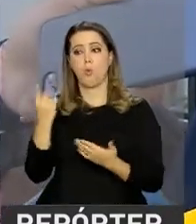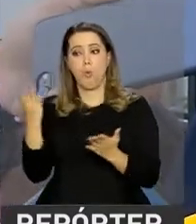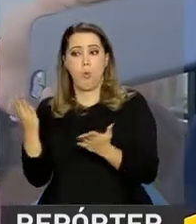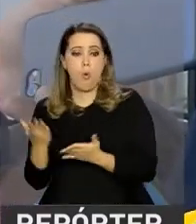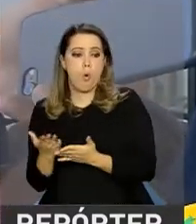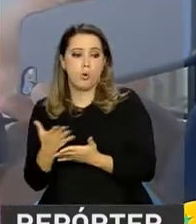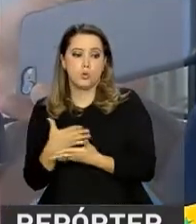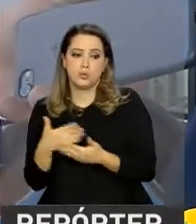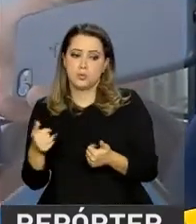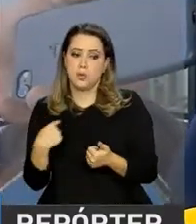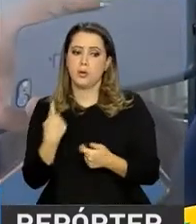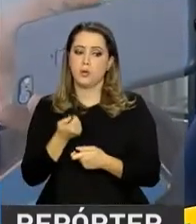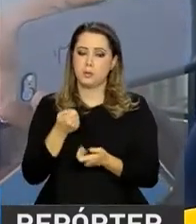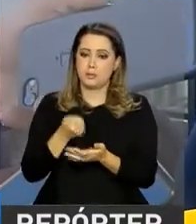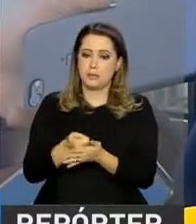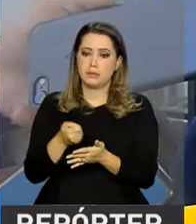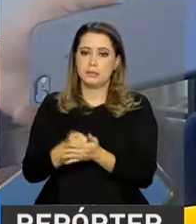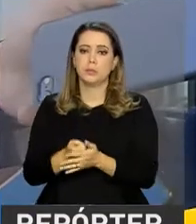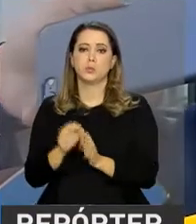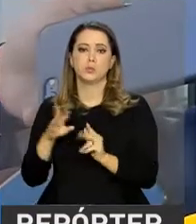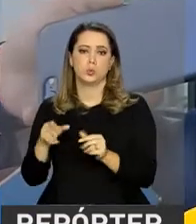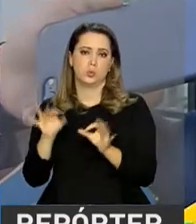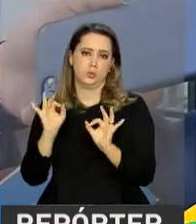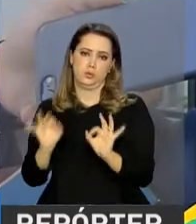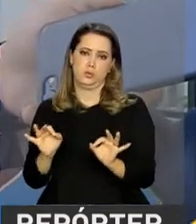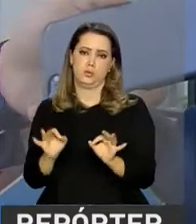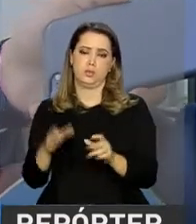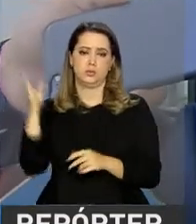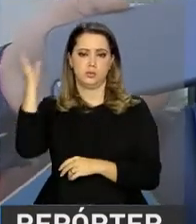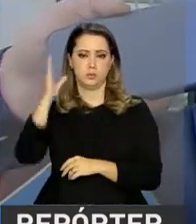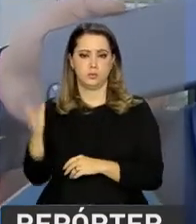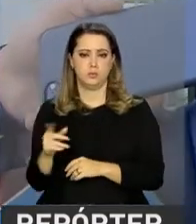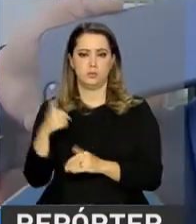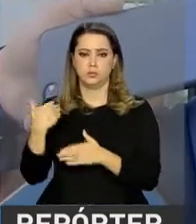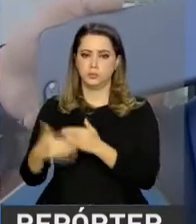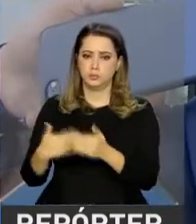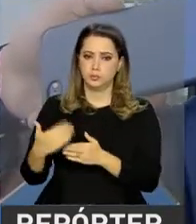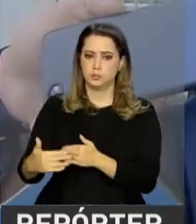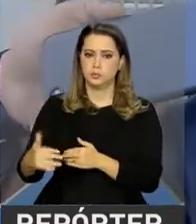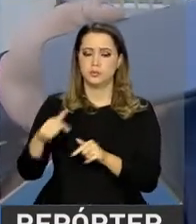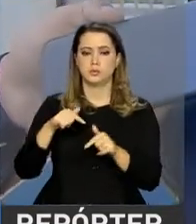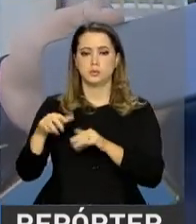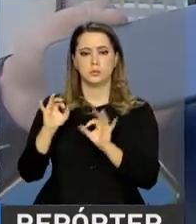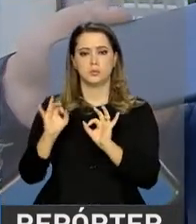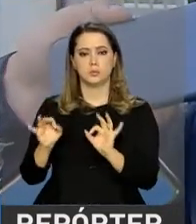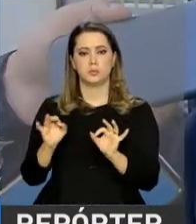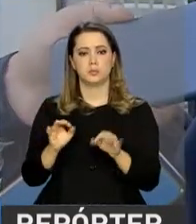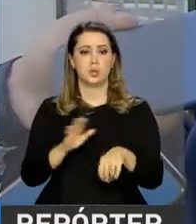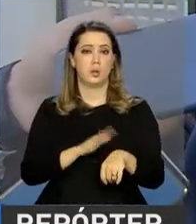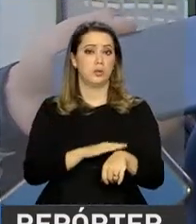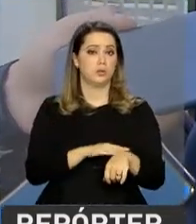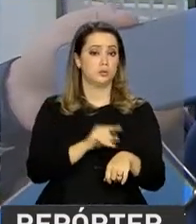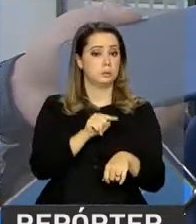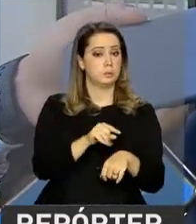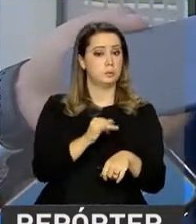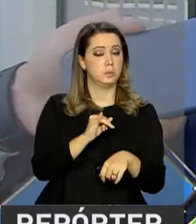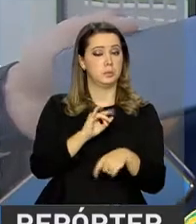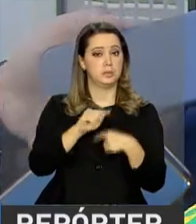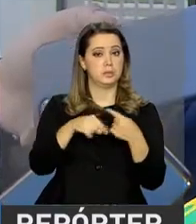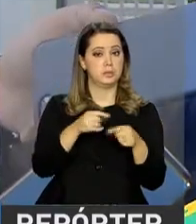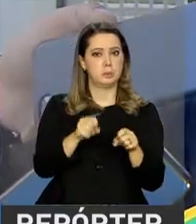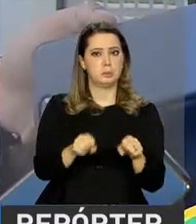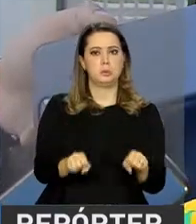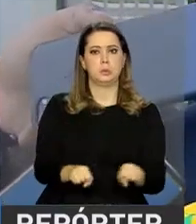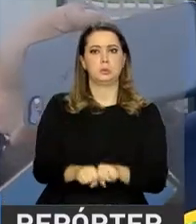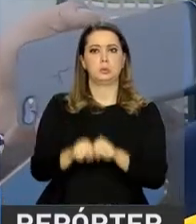nós estamos conseguindo pagar a previdência quanto o brasil avança está funcionando no momento de uma eventual quebra no